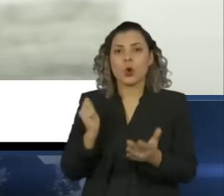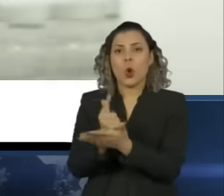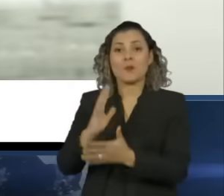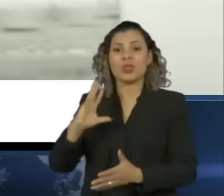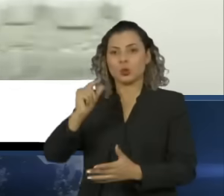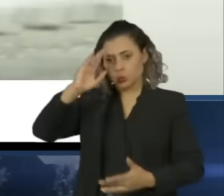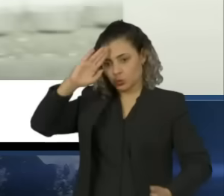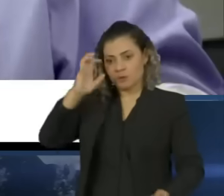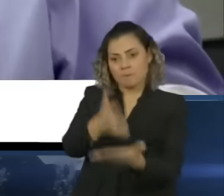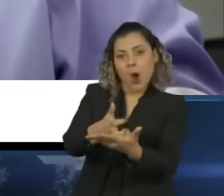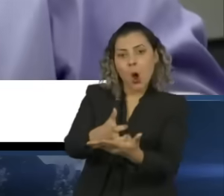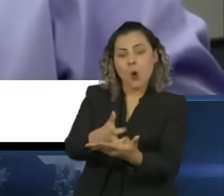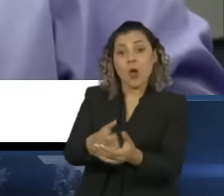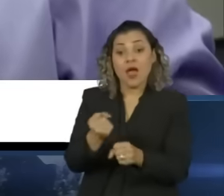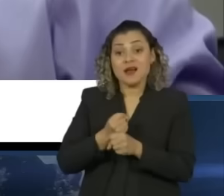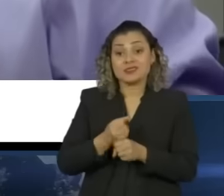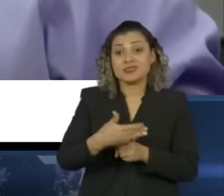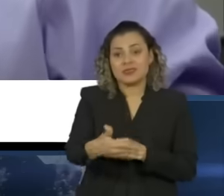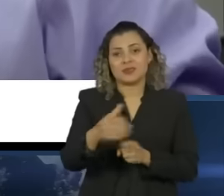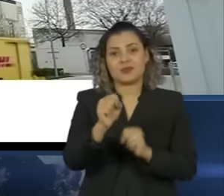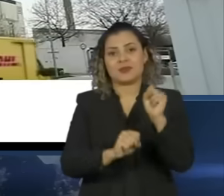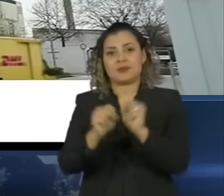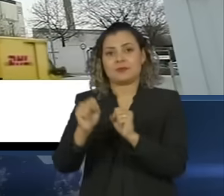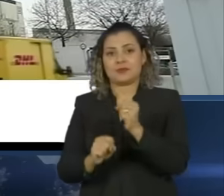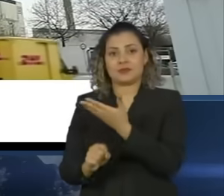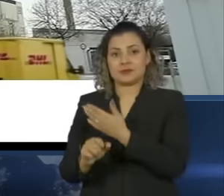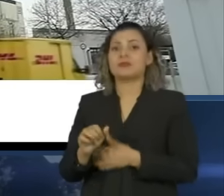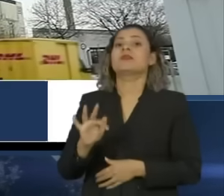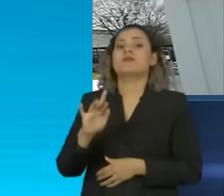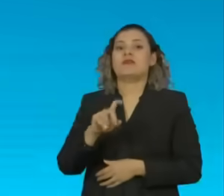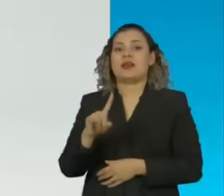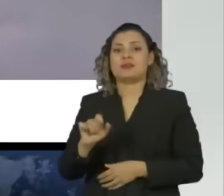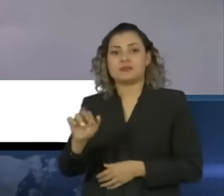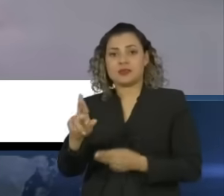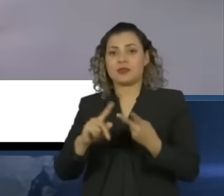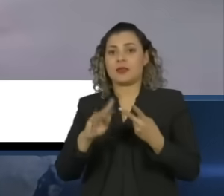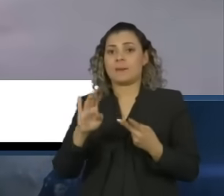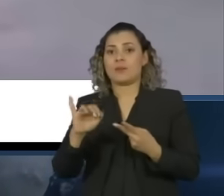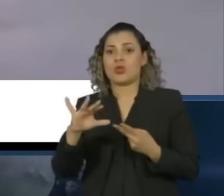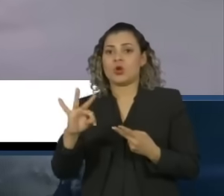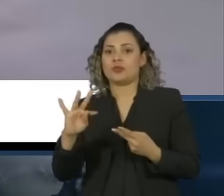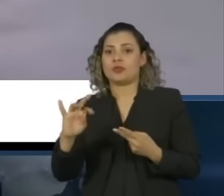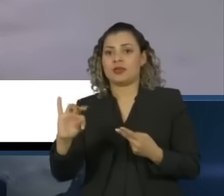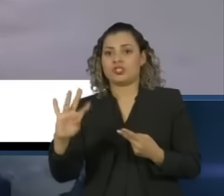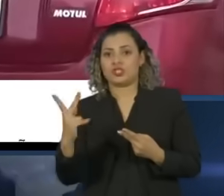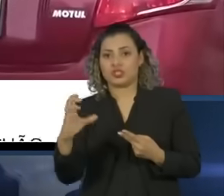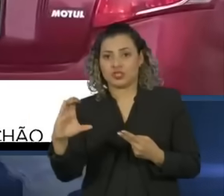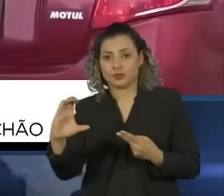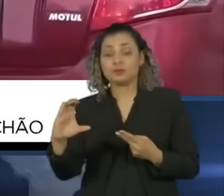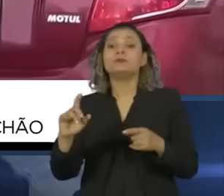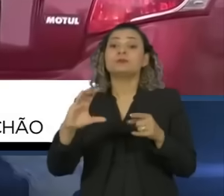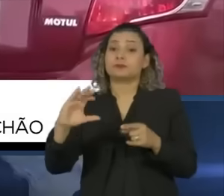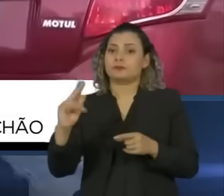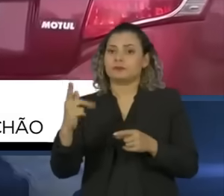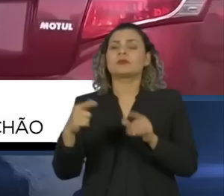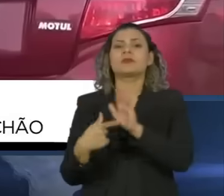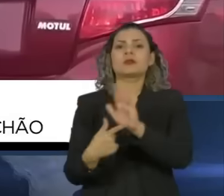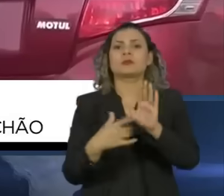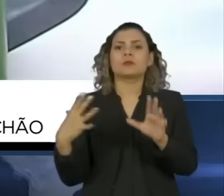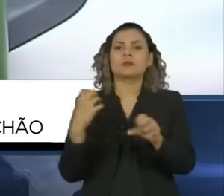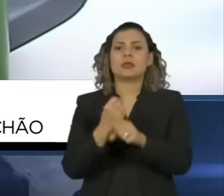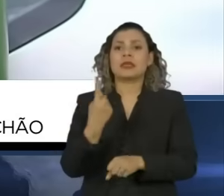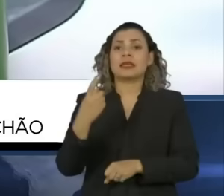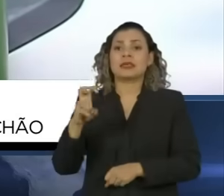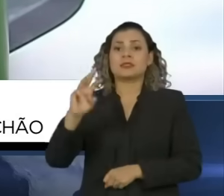prevista para este ano, desenvolvida pelas empresas Pfizer e BioNTech. No dia em que o mundo totaliza 15